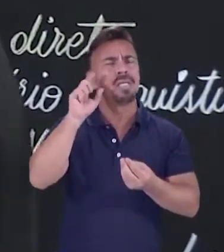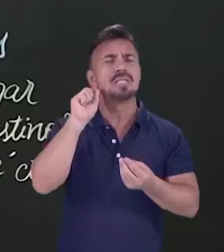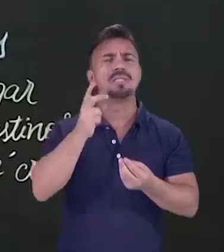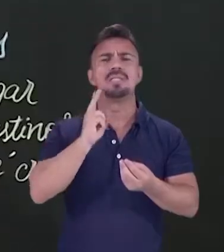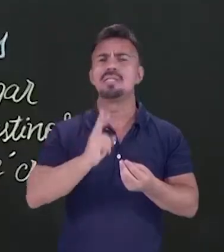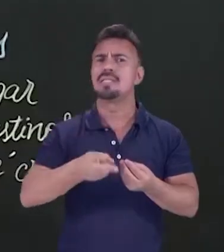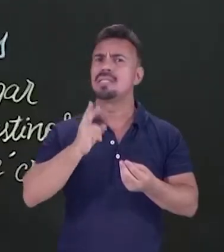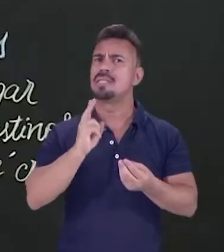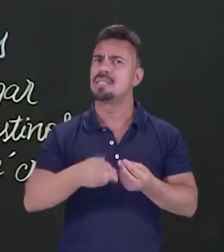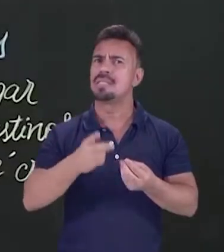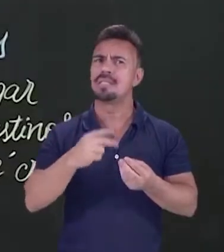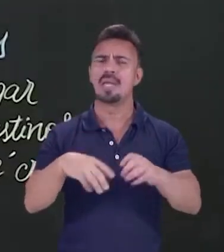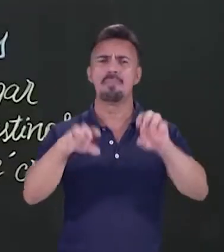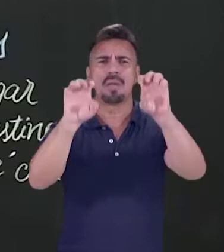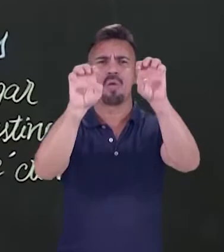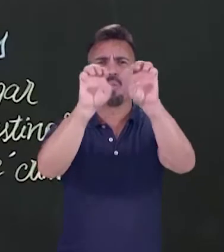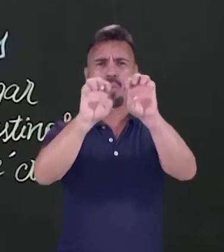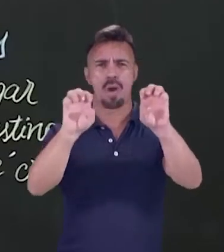que existe